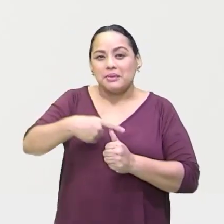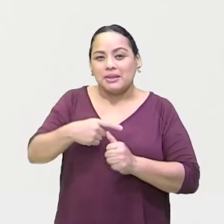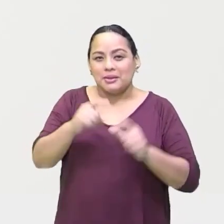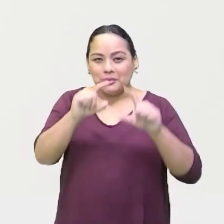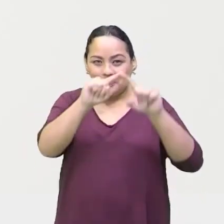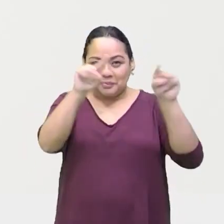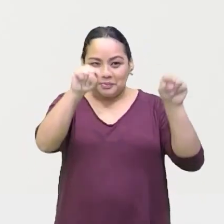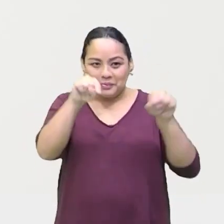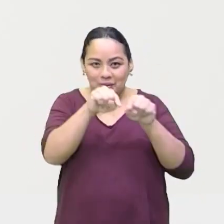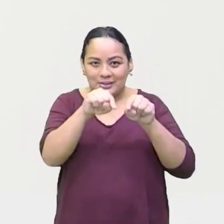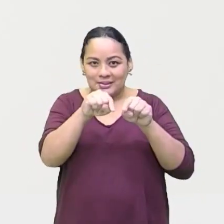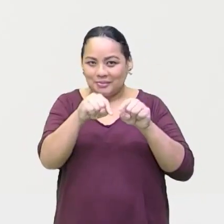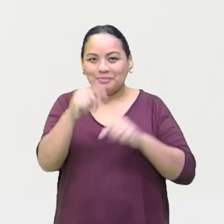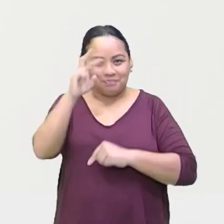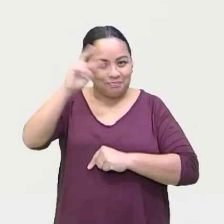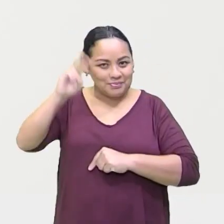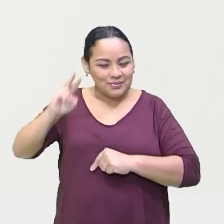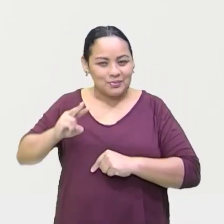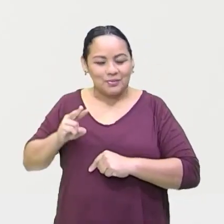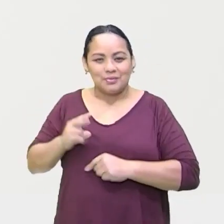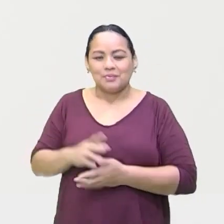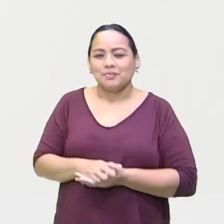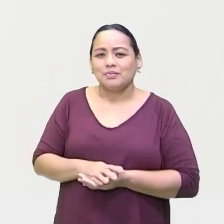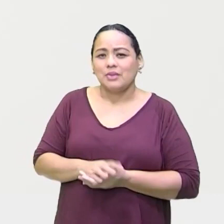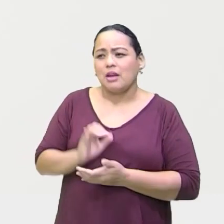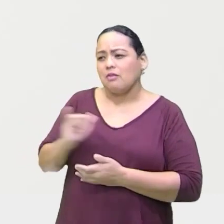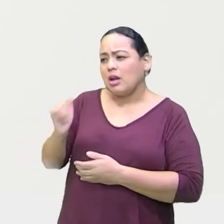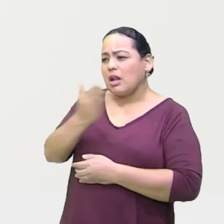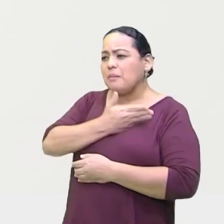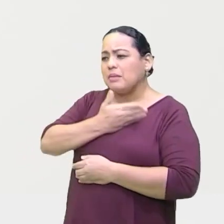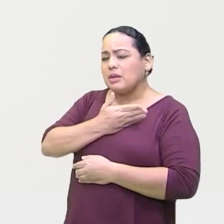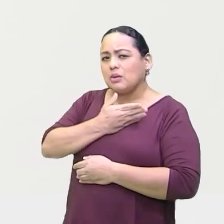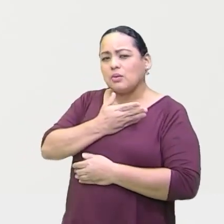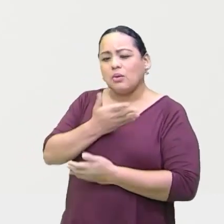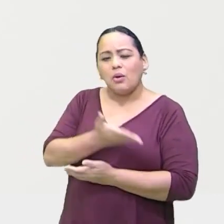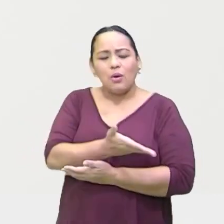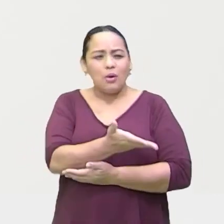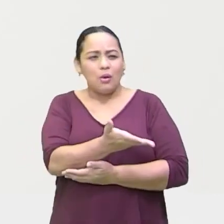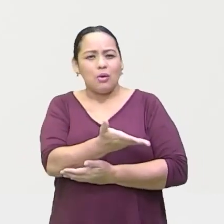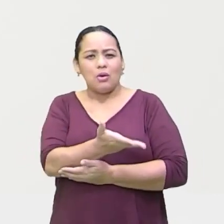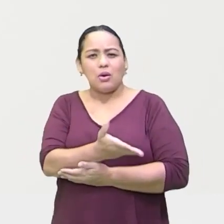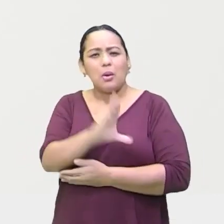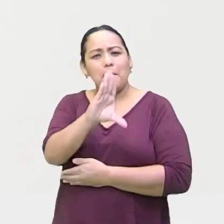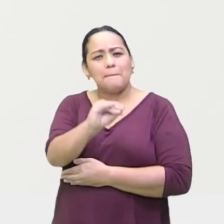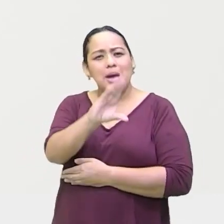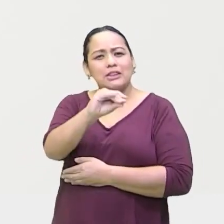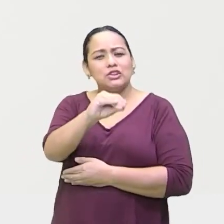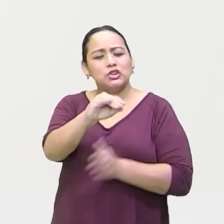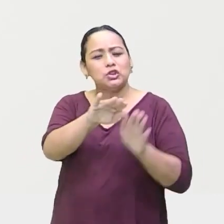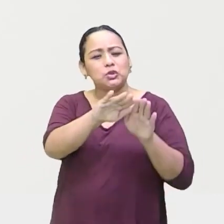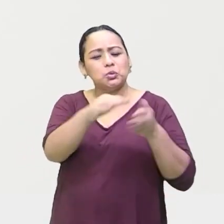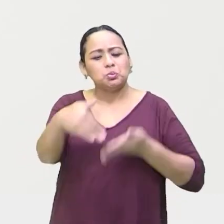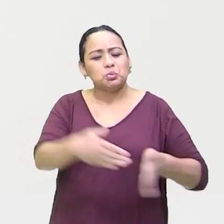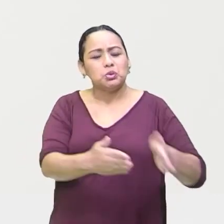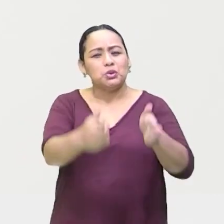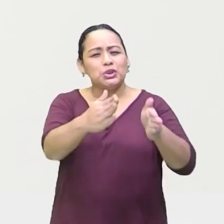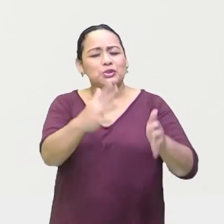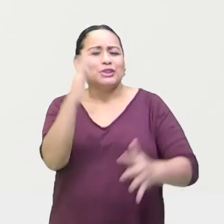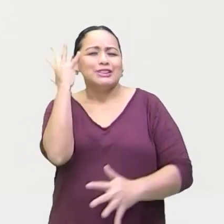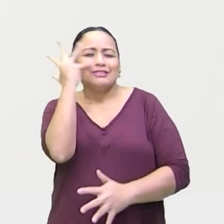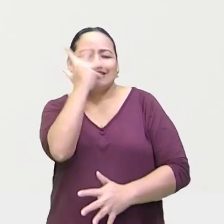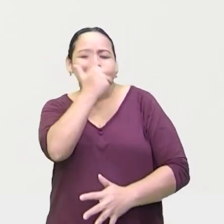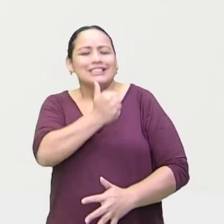tirinha. Vamos acompanhar? Cravinho, olha, esse patinho no lago, eles são tão